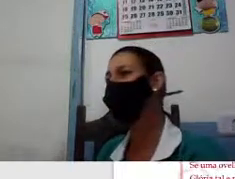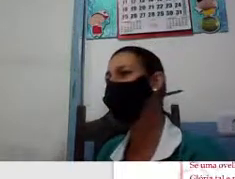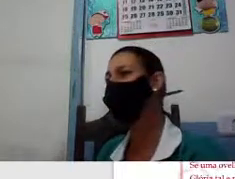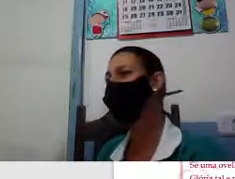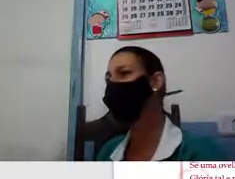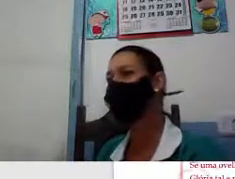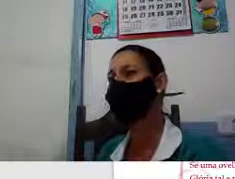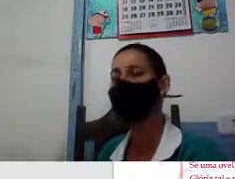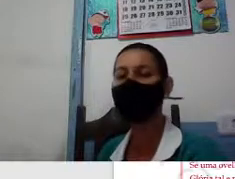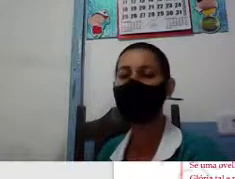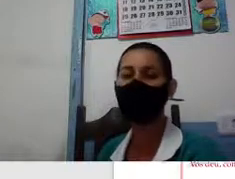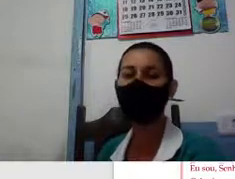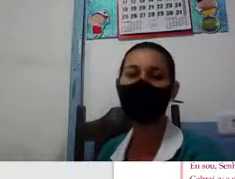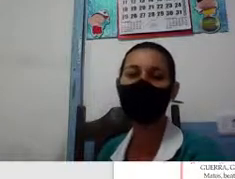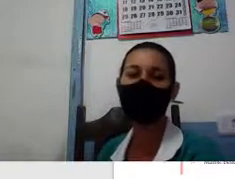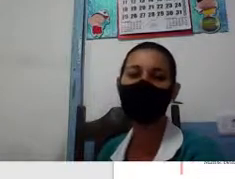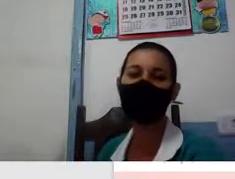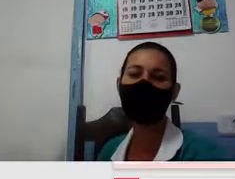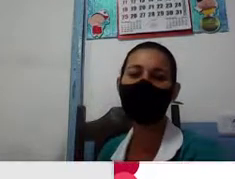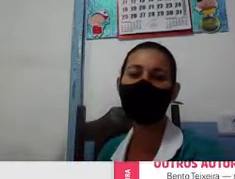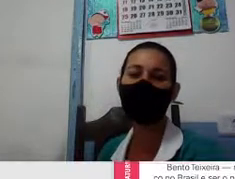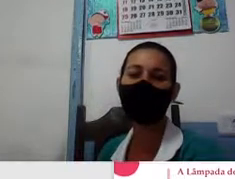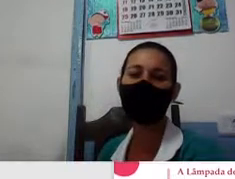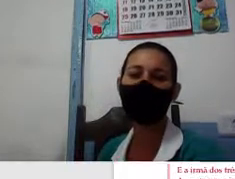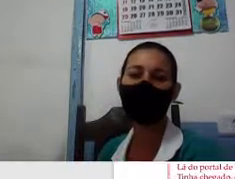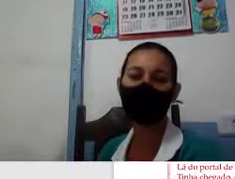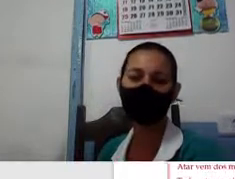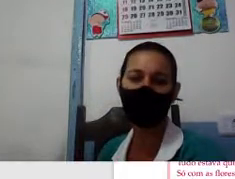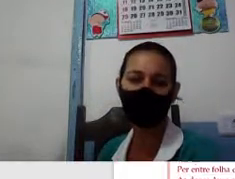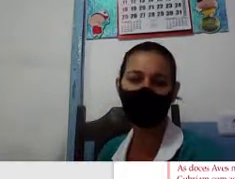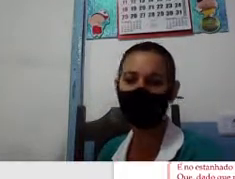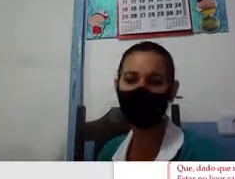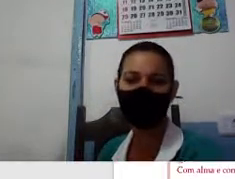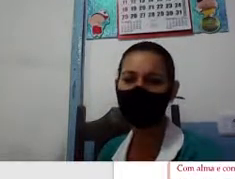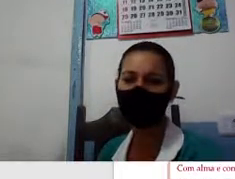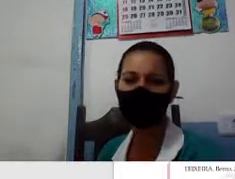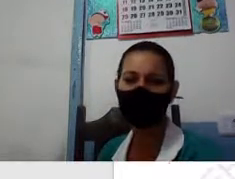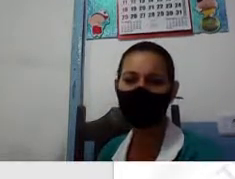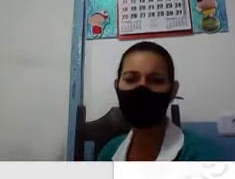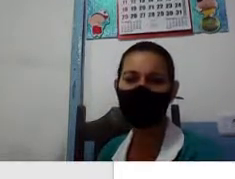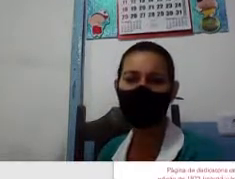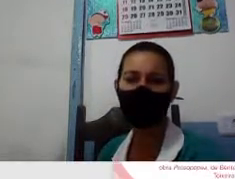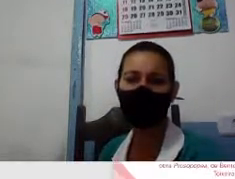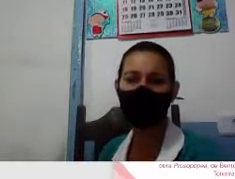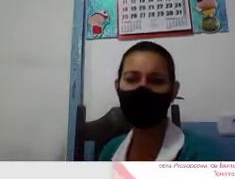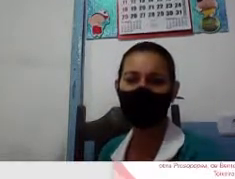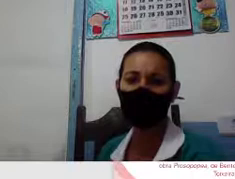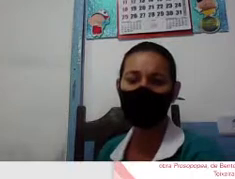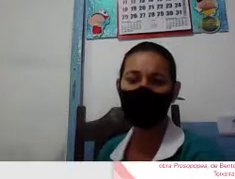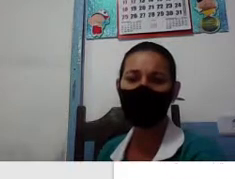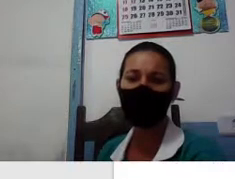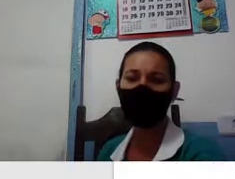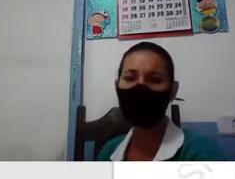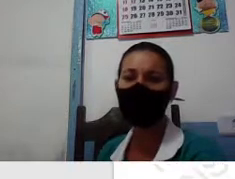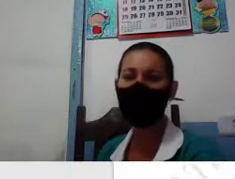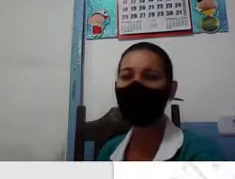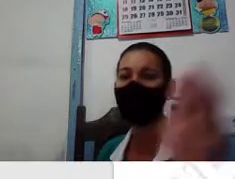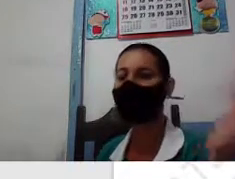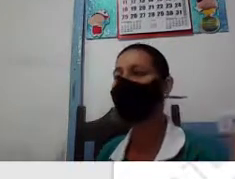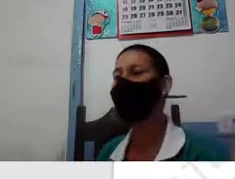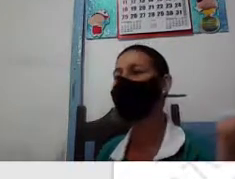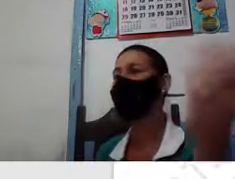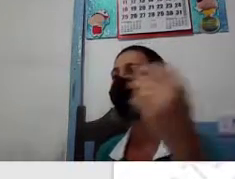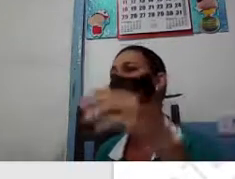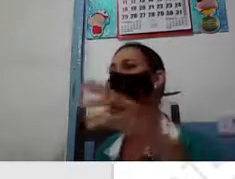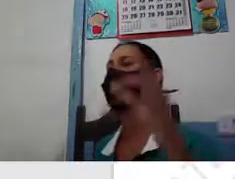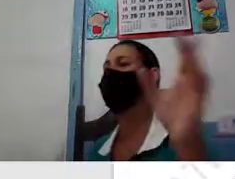totalmente diferente do barroco, que trazia exuberância, exagero. O arcadismo não, o arcadismo vem marcar, vem falar assim, opa,